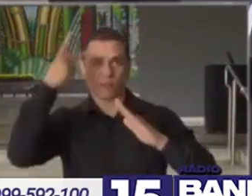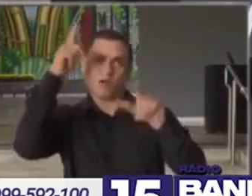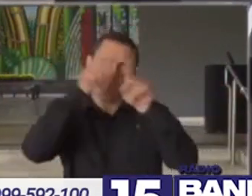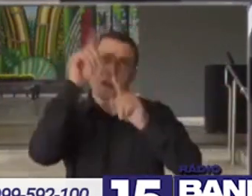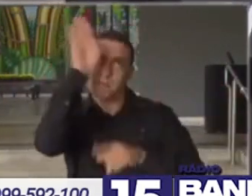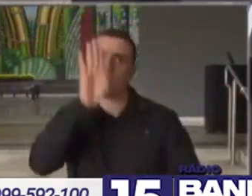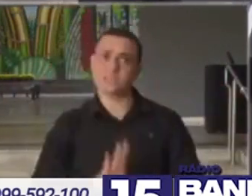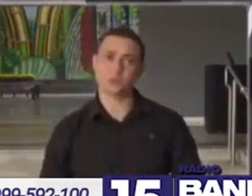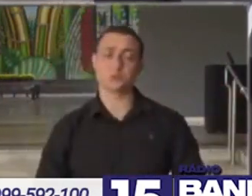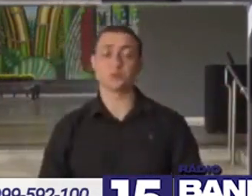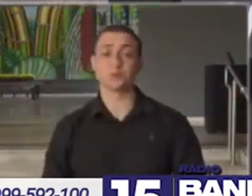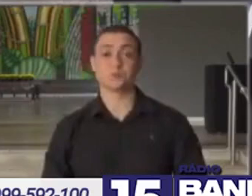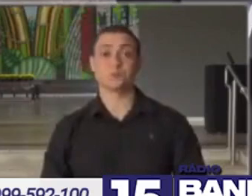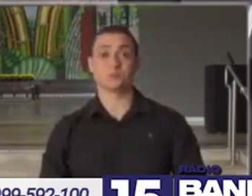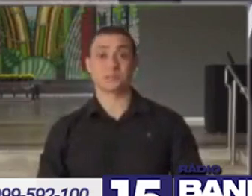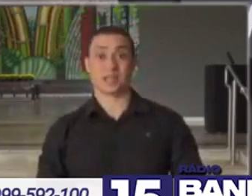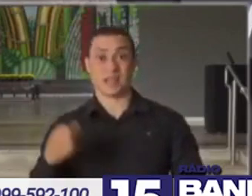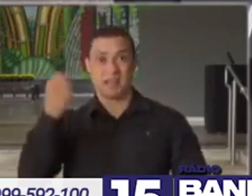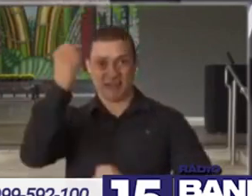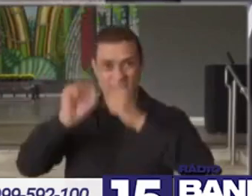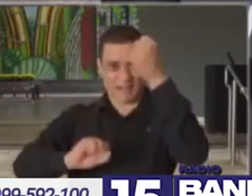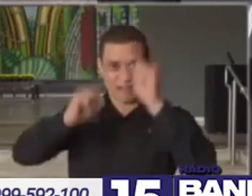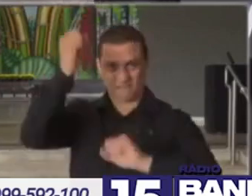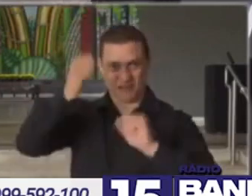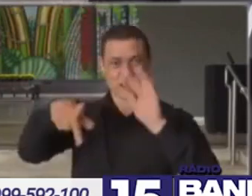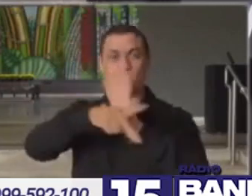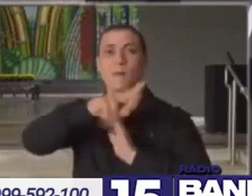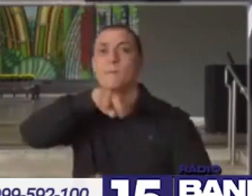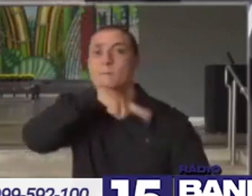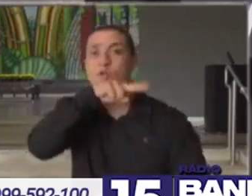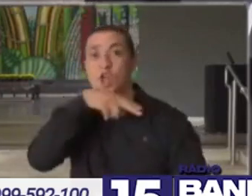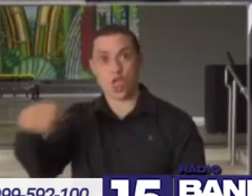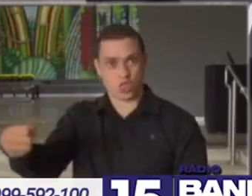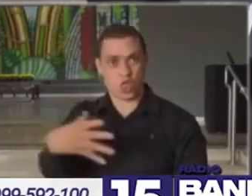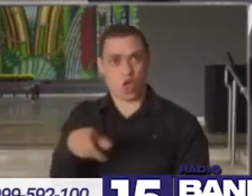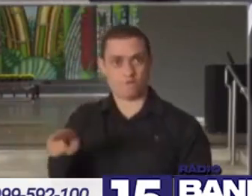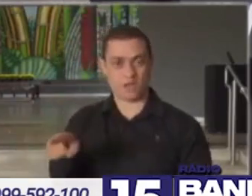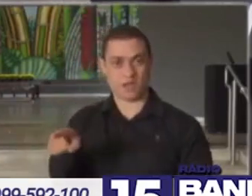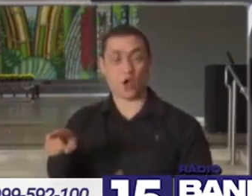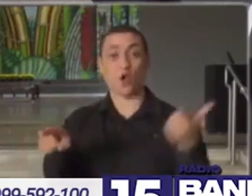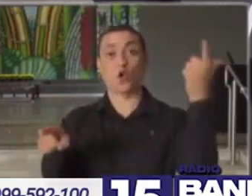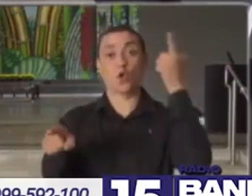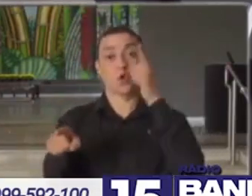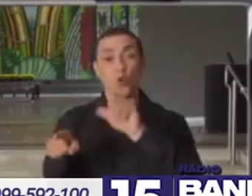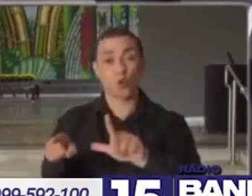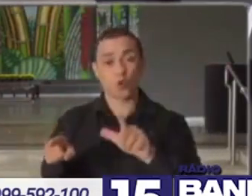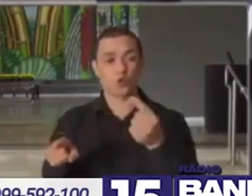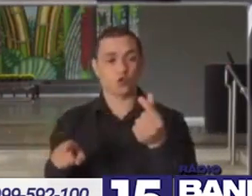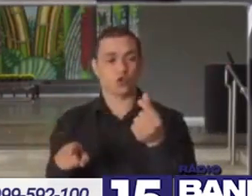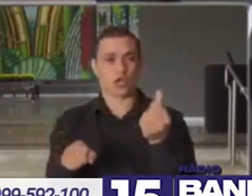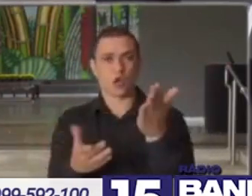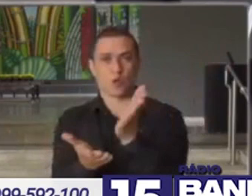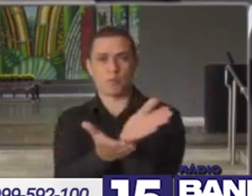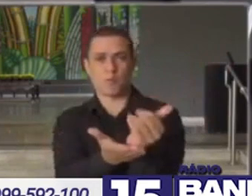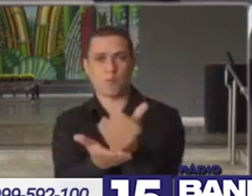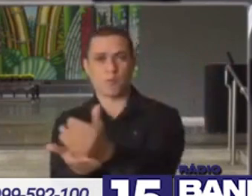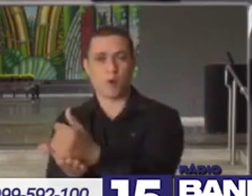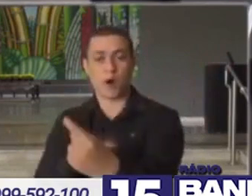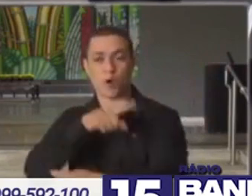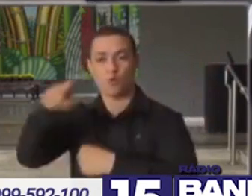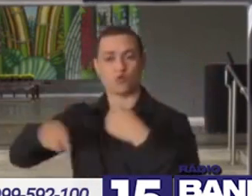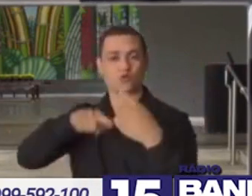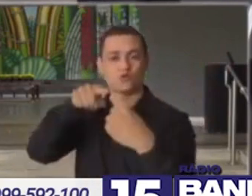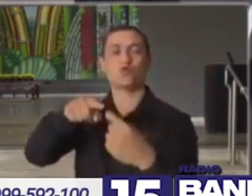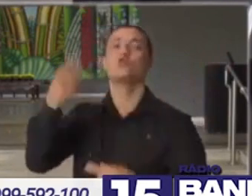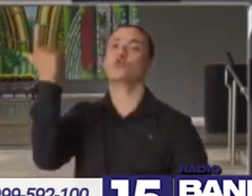Terceira boa notícia. Em meio a tantas dificuldades, como é bom ter boas notícias para oferecer à